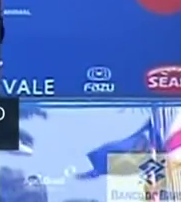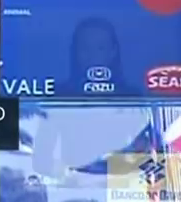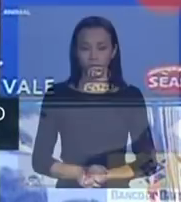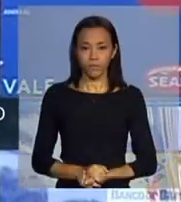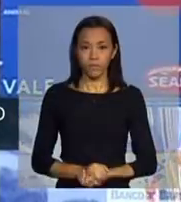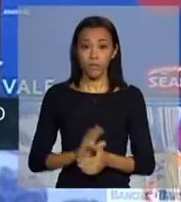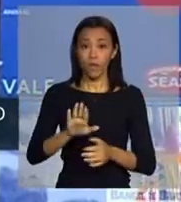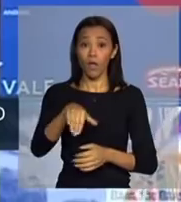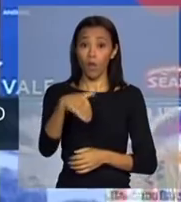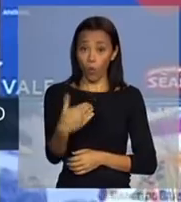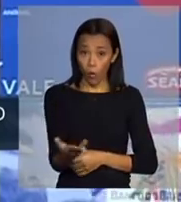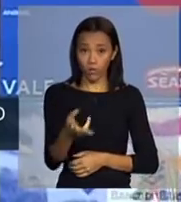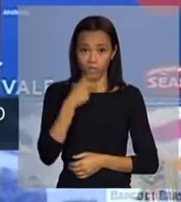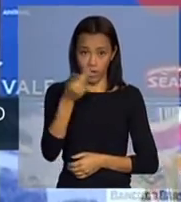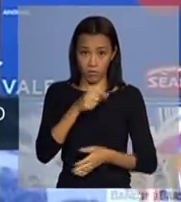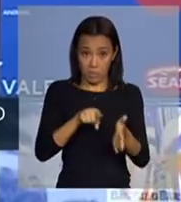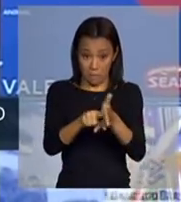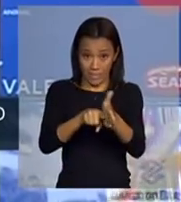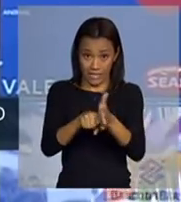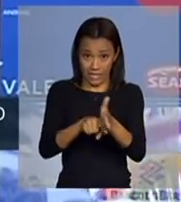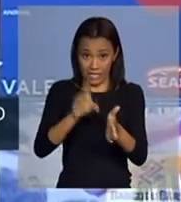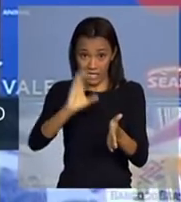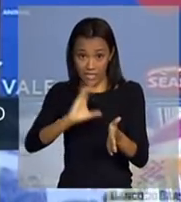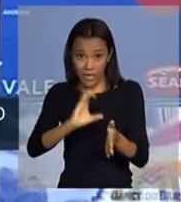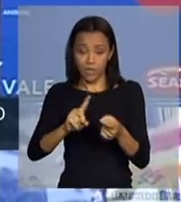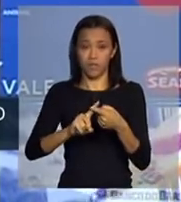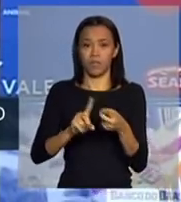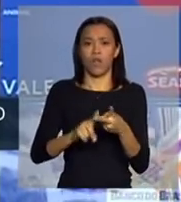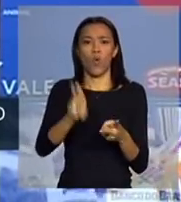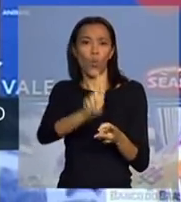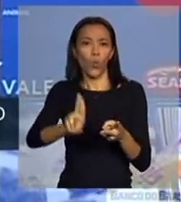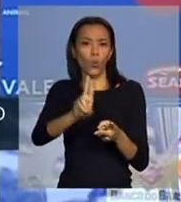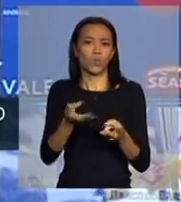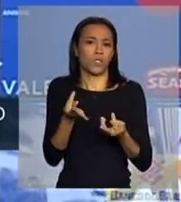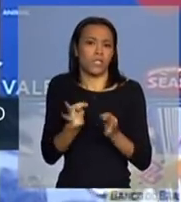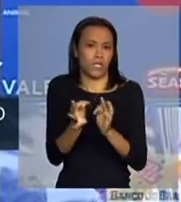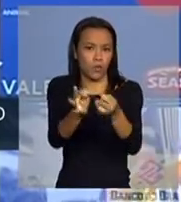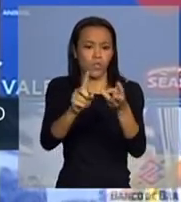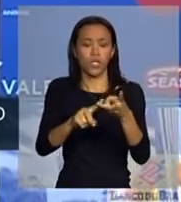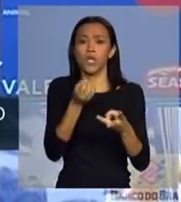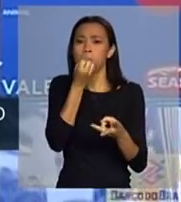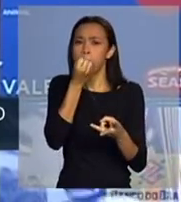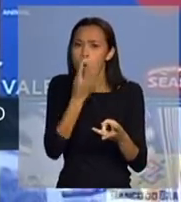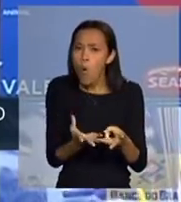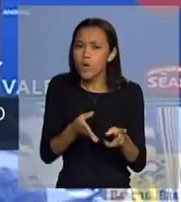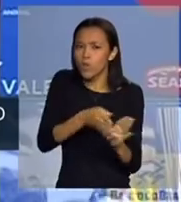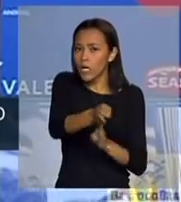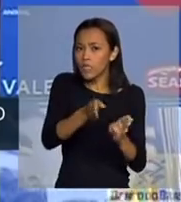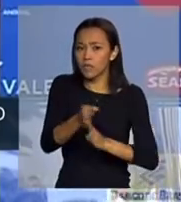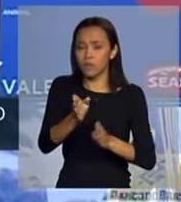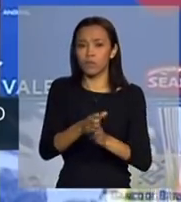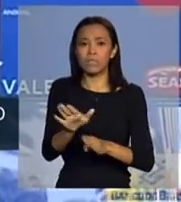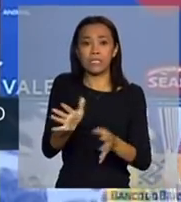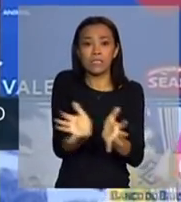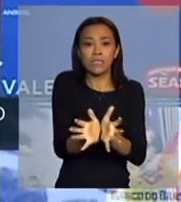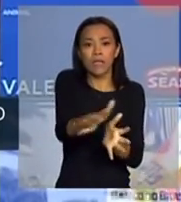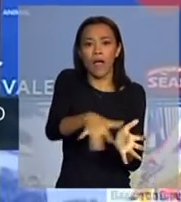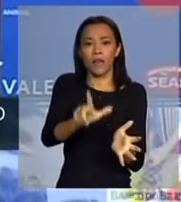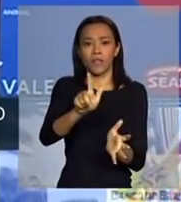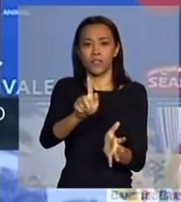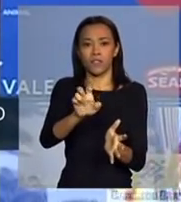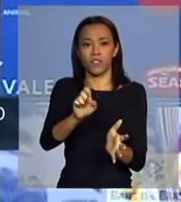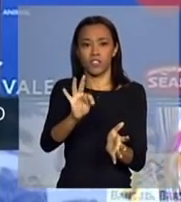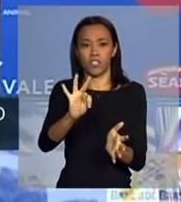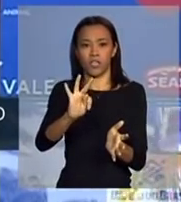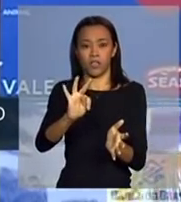Quando falamos em pesquisa científica, inovação tecnológica e boas práticas de gestão, não podemos deixar de destacar